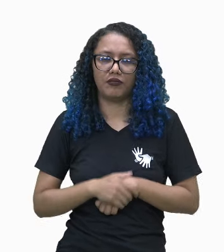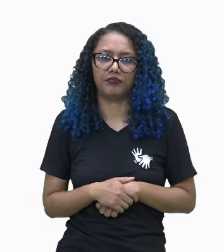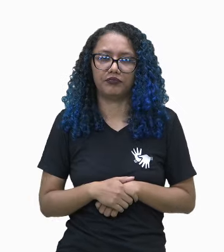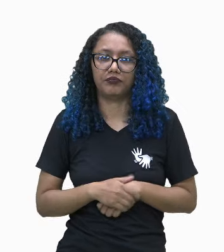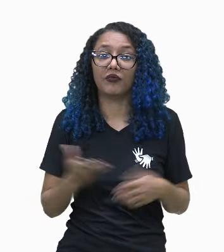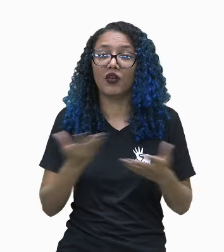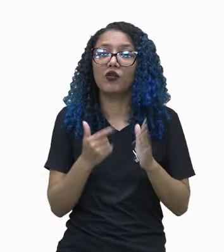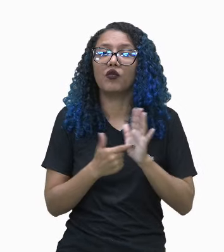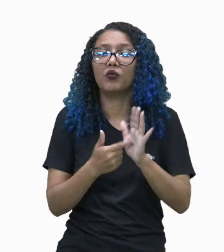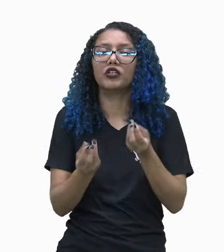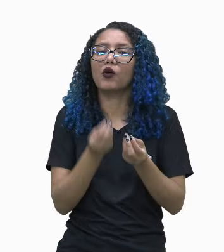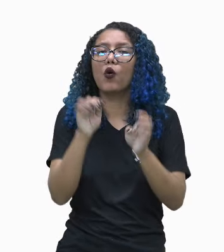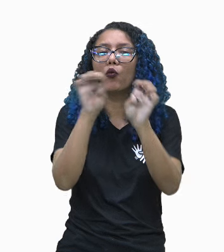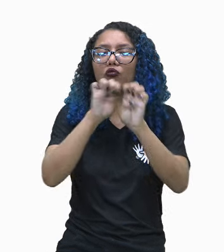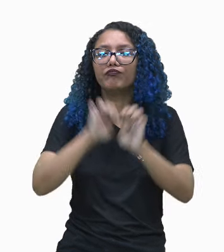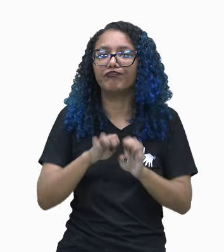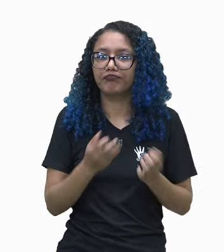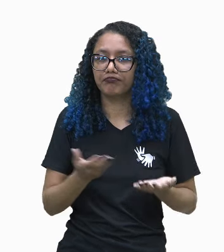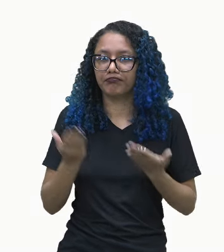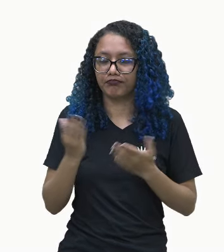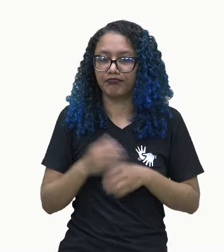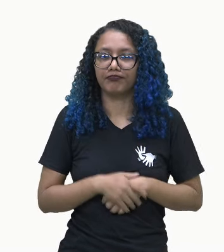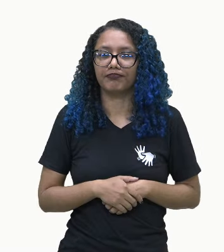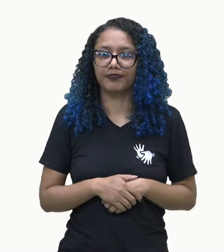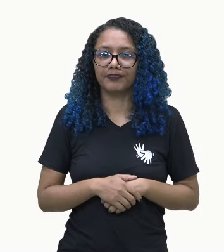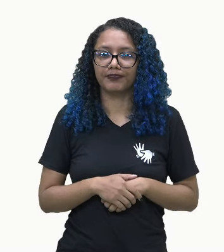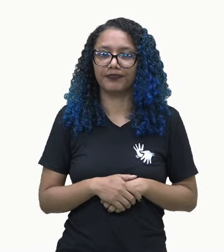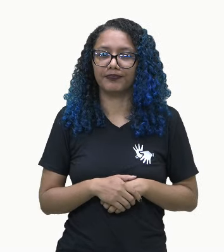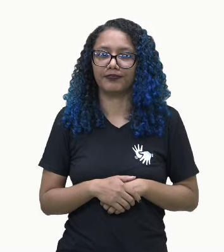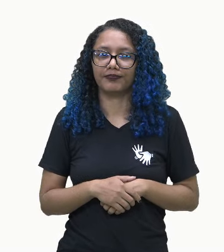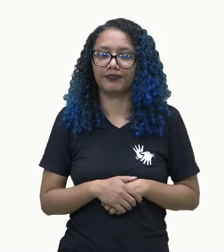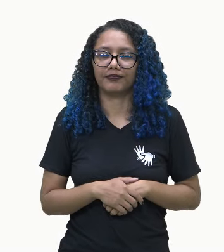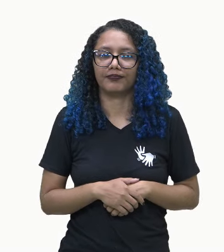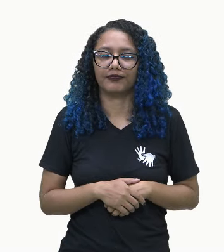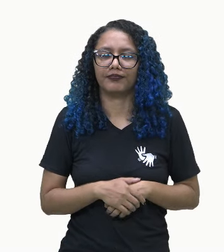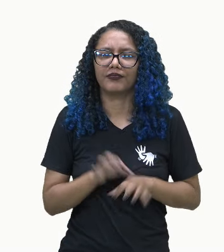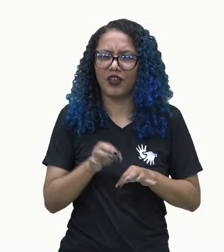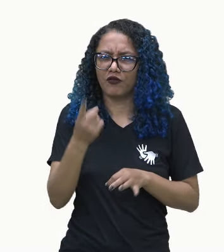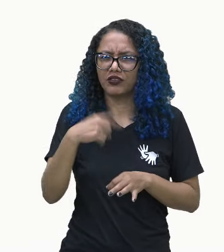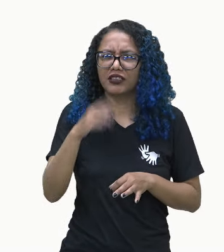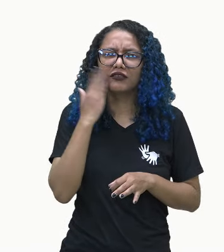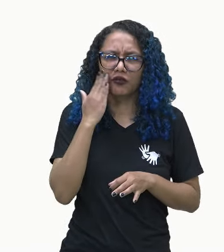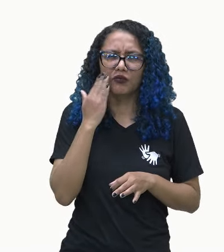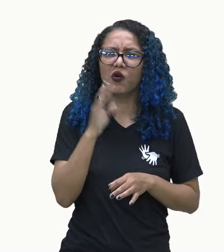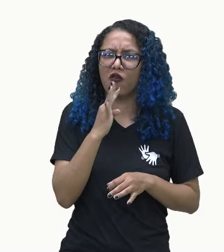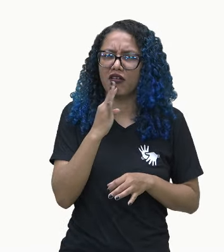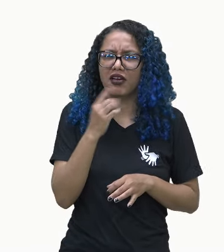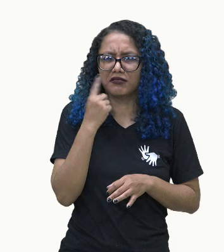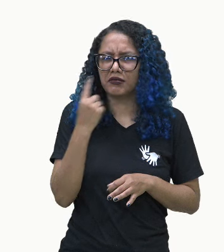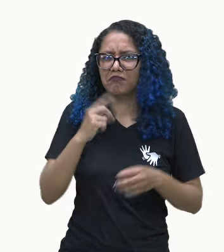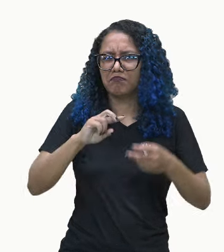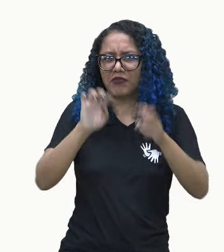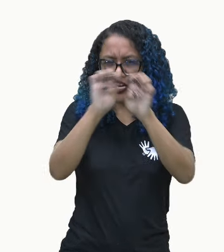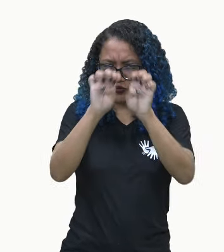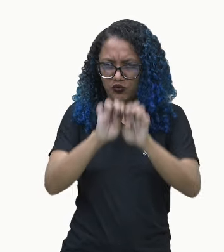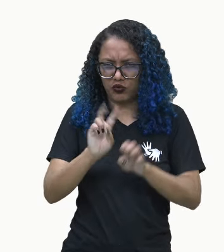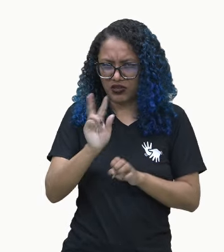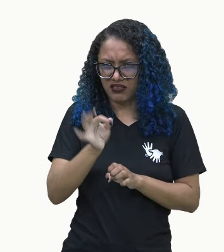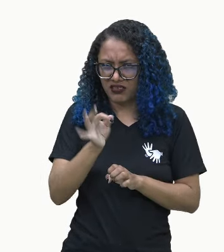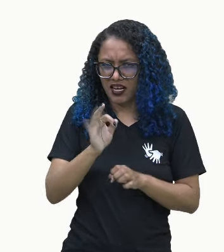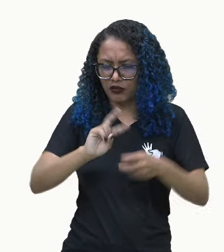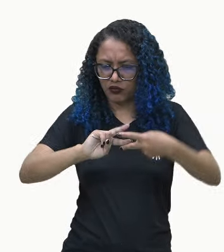estrutura desse DNA. Com certeza vocês têm em mente a estrutura do DNA, porque faz parte da sua